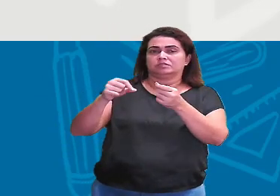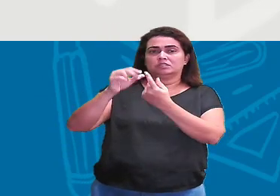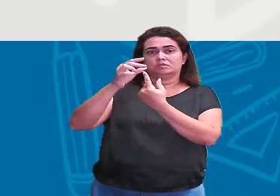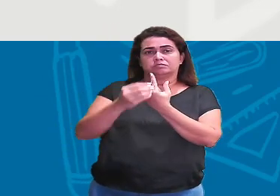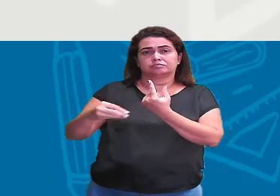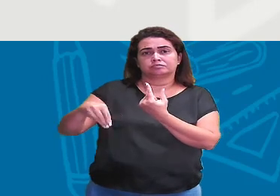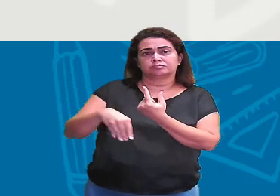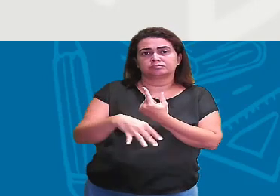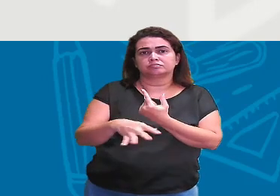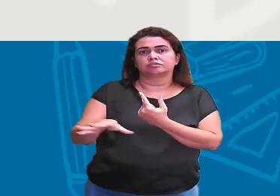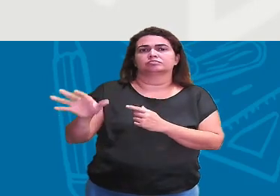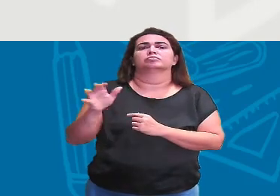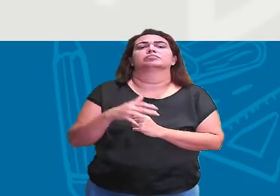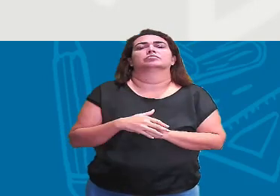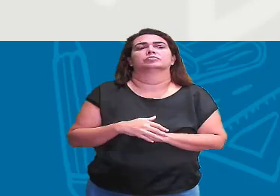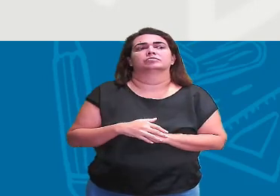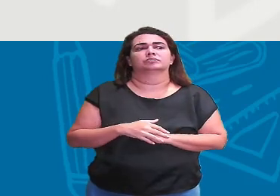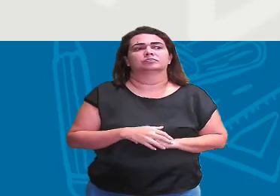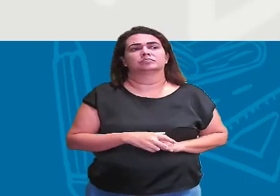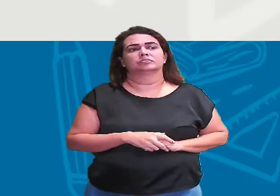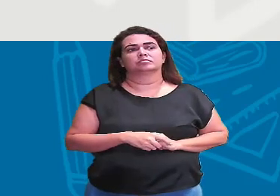isso baseado naquele esquema lá